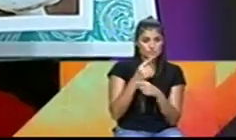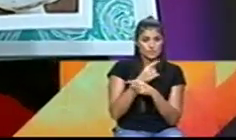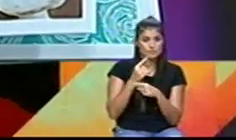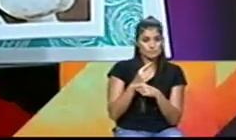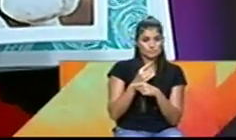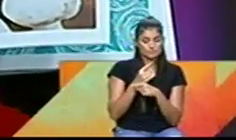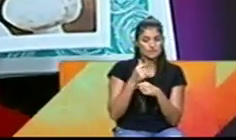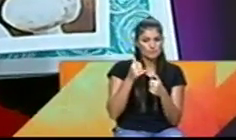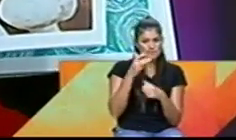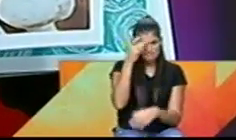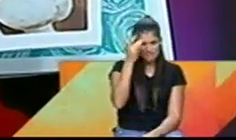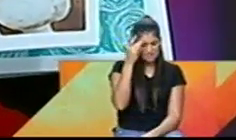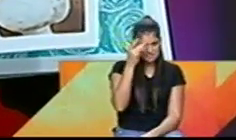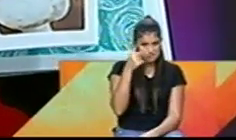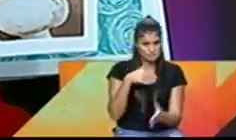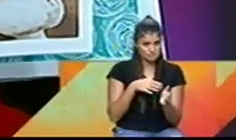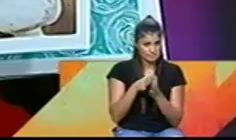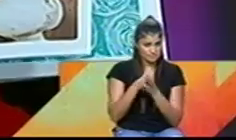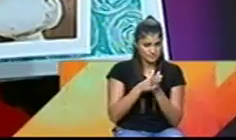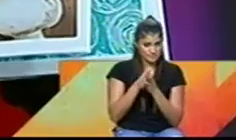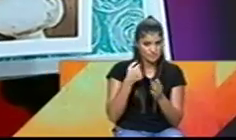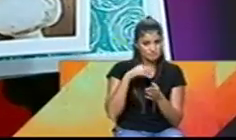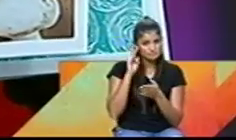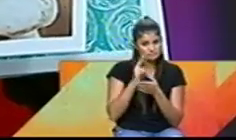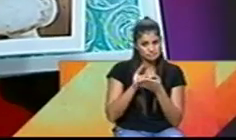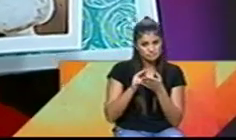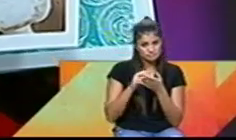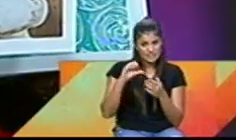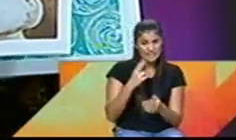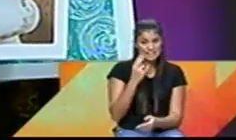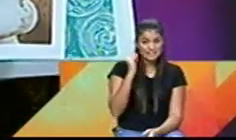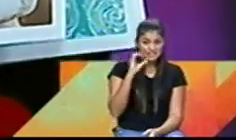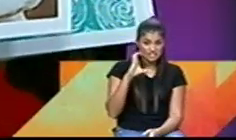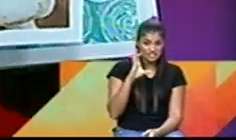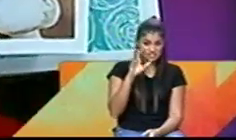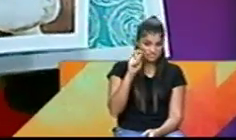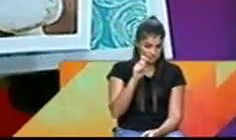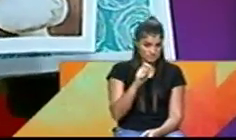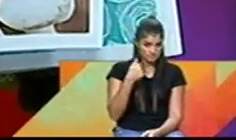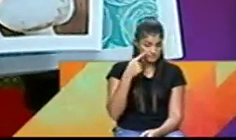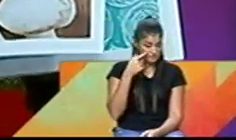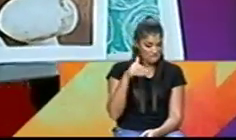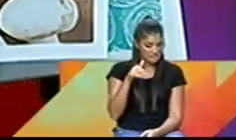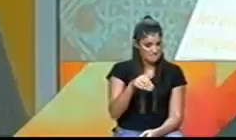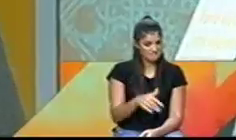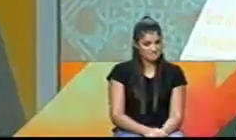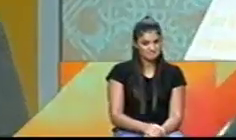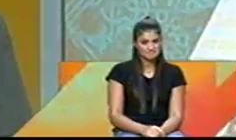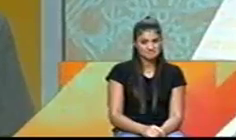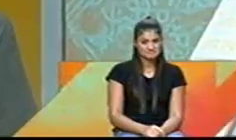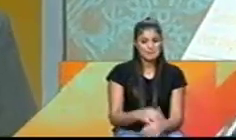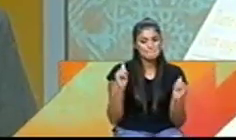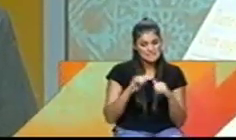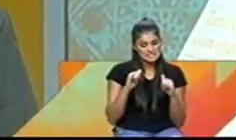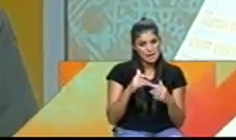é uma receita super fácil e ótima para aproveitar. Eu olhando para aqui parece-me uma quiche ou assim um misto. Mas já vais ver. Já vais quiche, ver. Pizza, mas